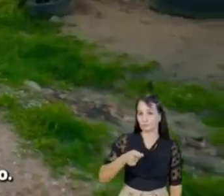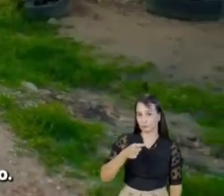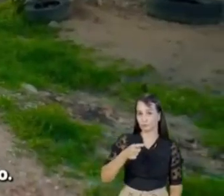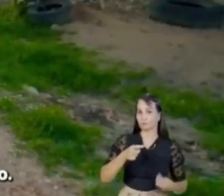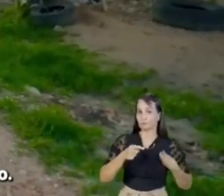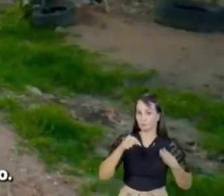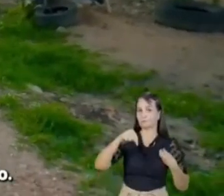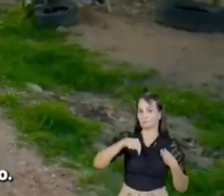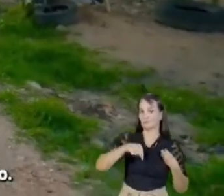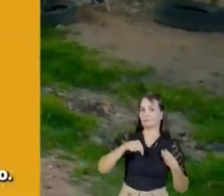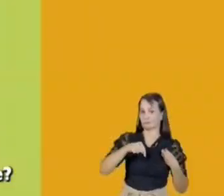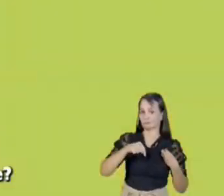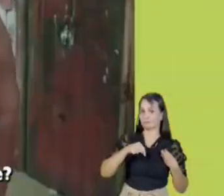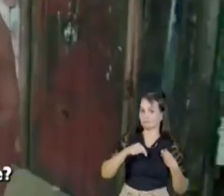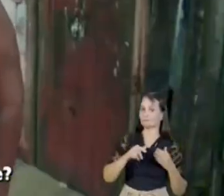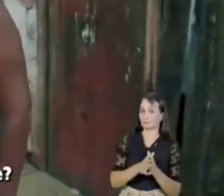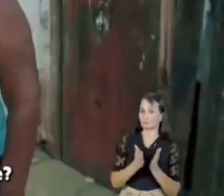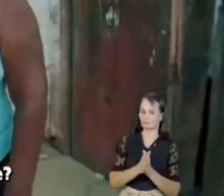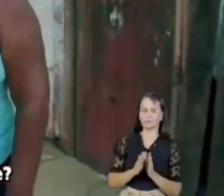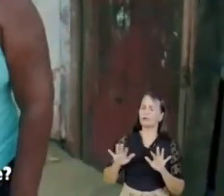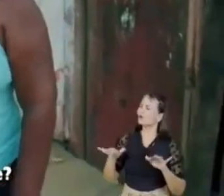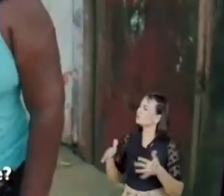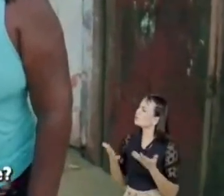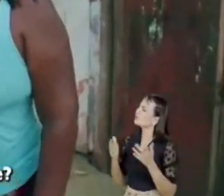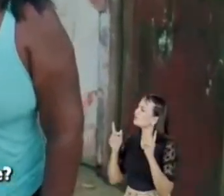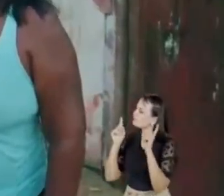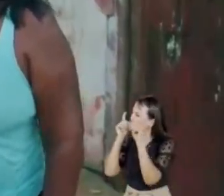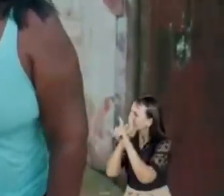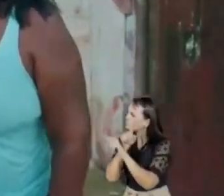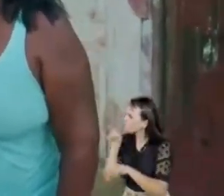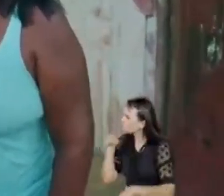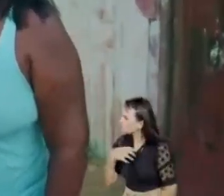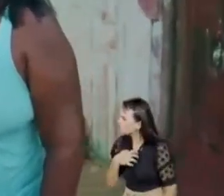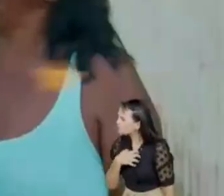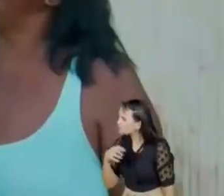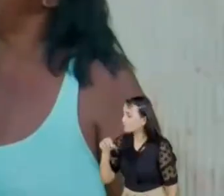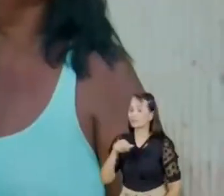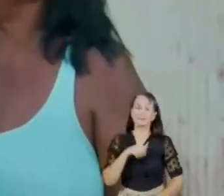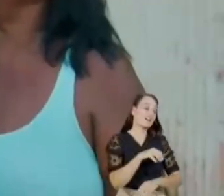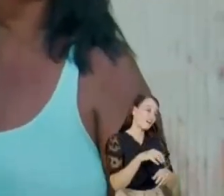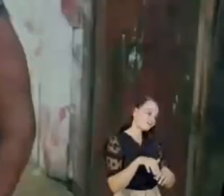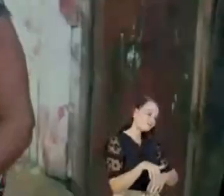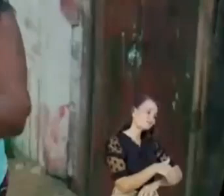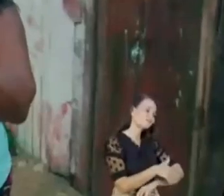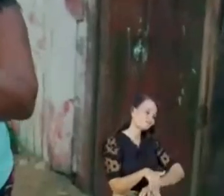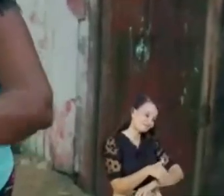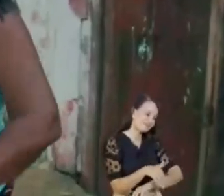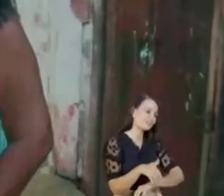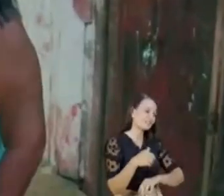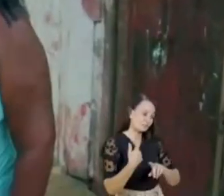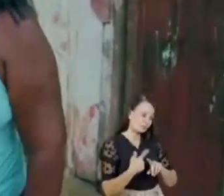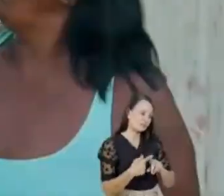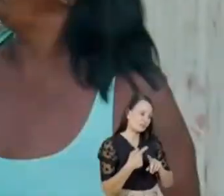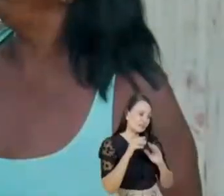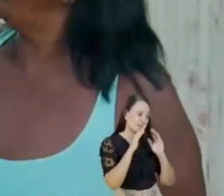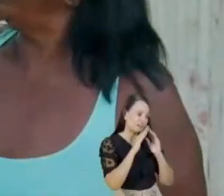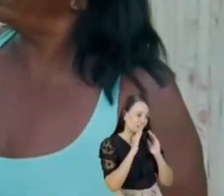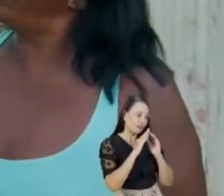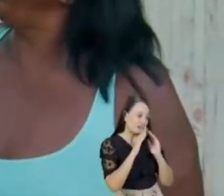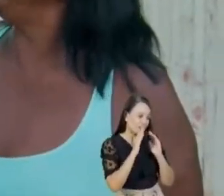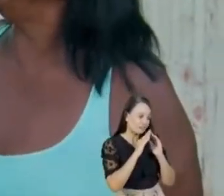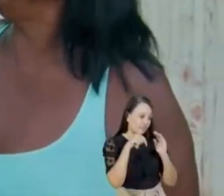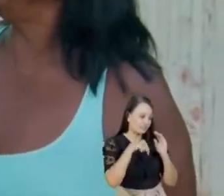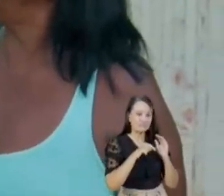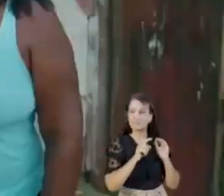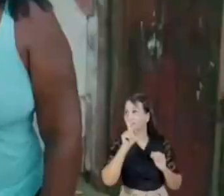mil moradores nessa situação. E qual é a sua maior dificuldade aqui na comunidade? A maior dificuldade é o saneamento. Nós moramos aqui na água. O rico fica